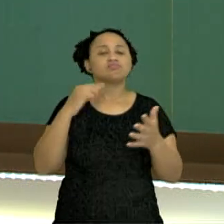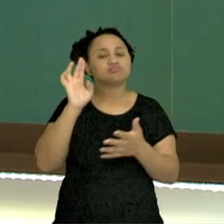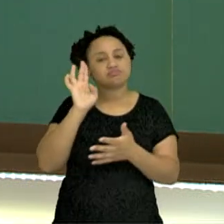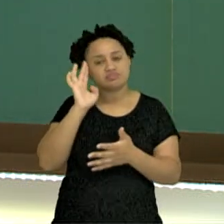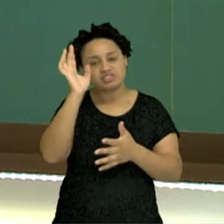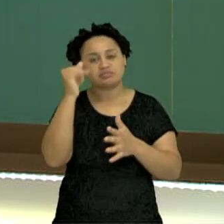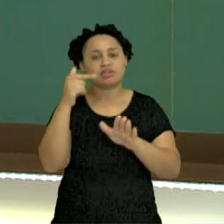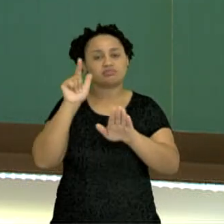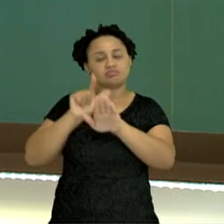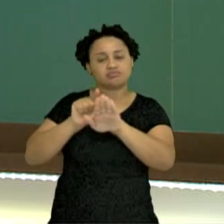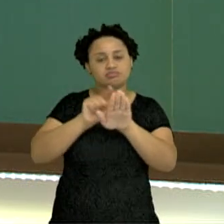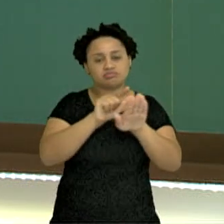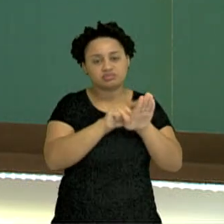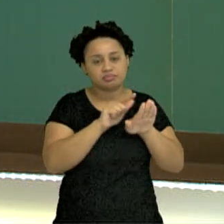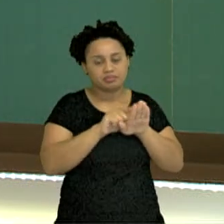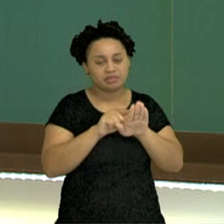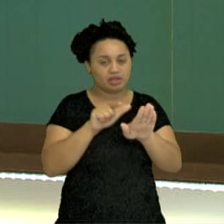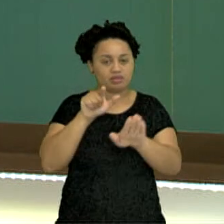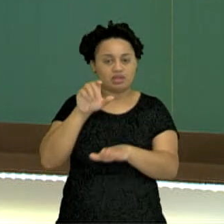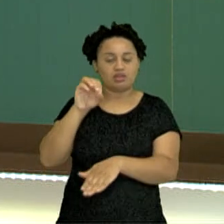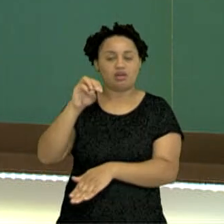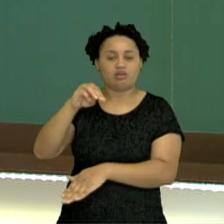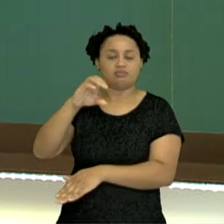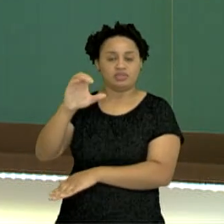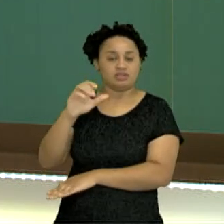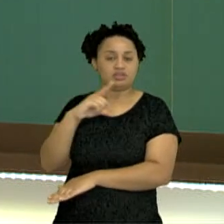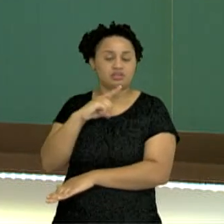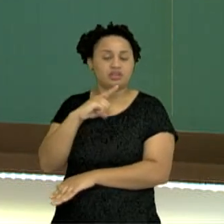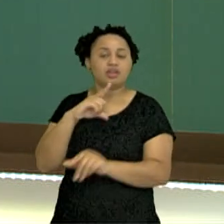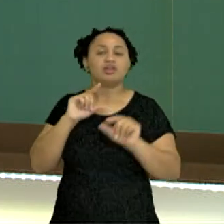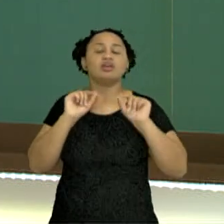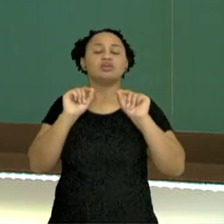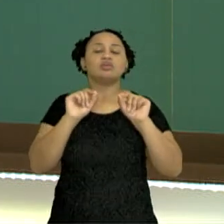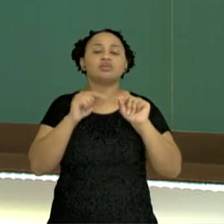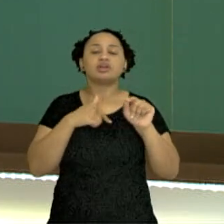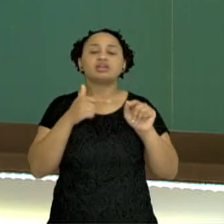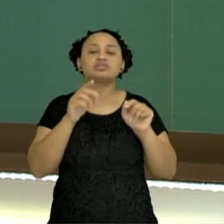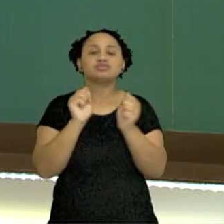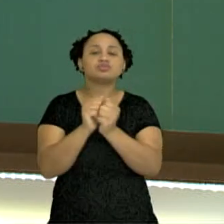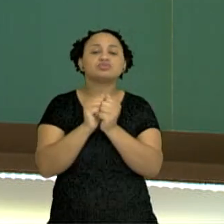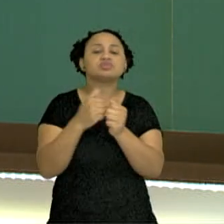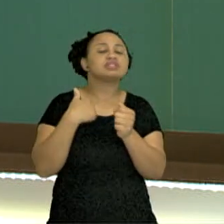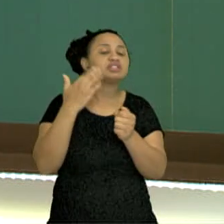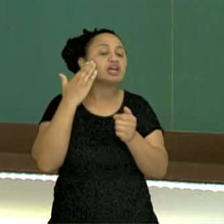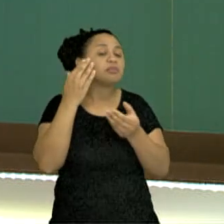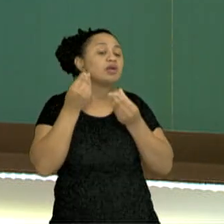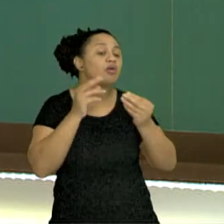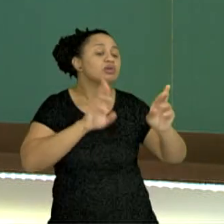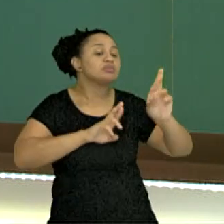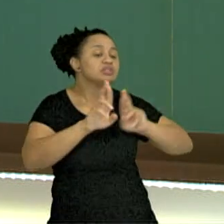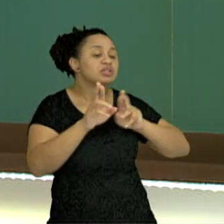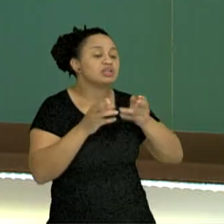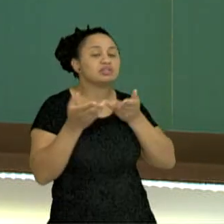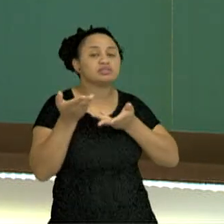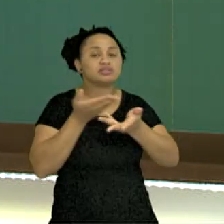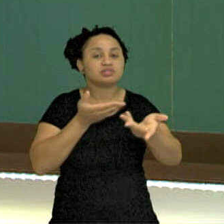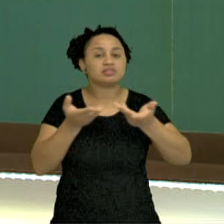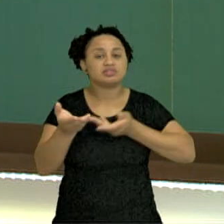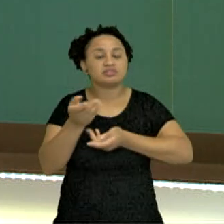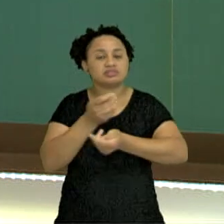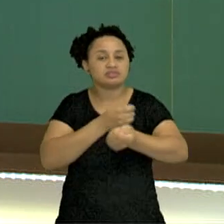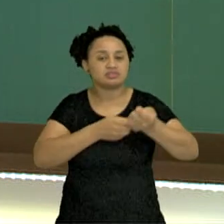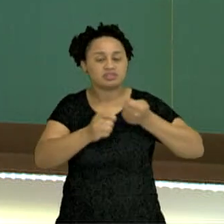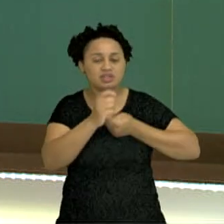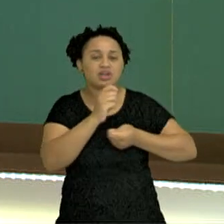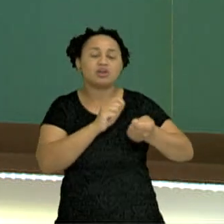principais funções da Organização Mundial do Comércio é acompanhar as relações comerciais e as políticas